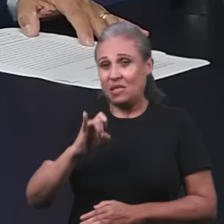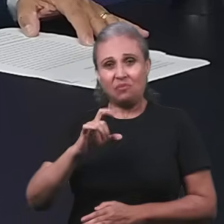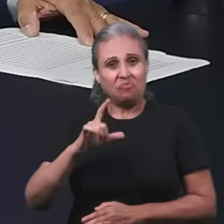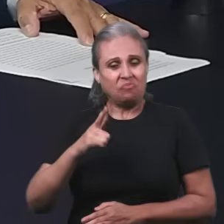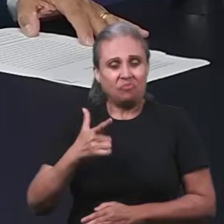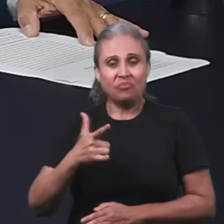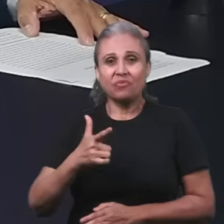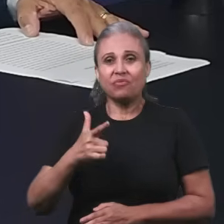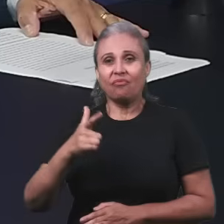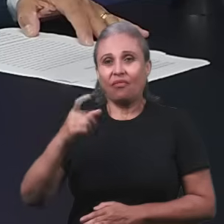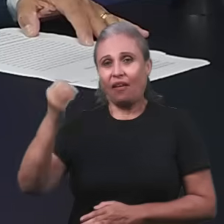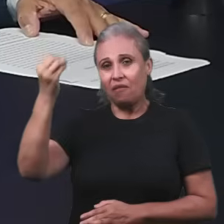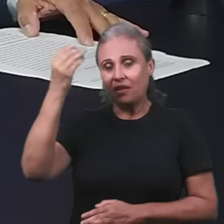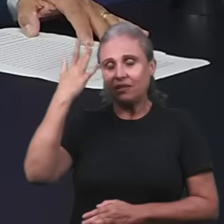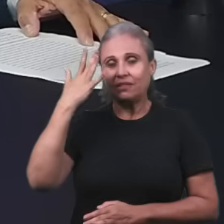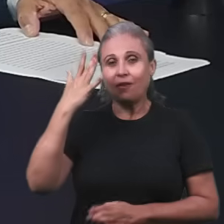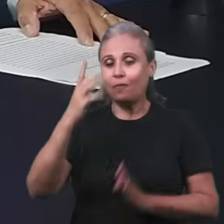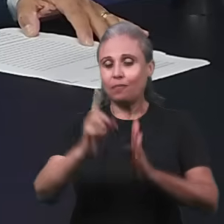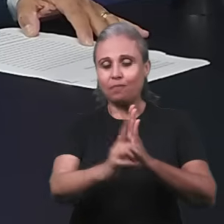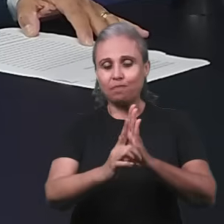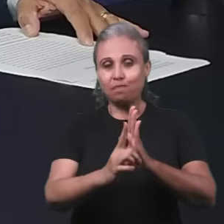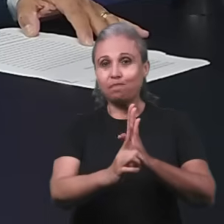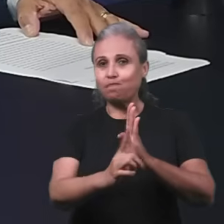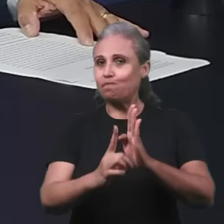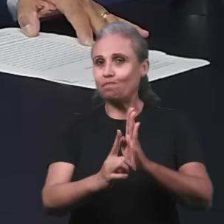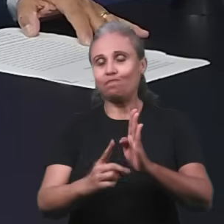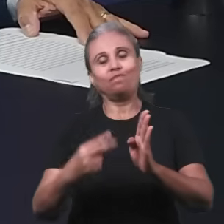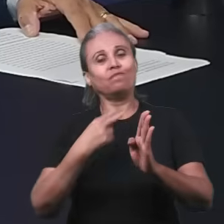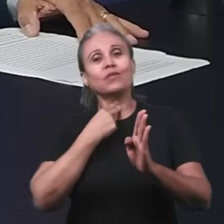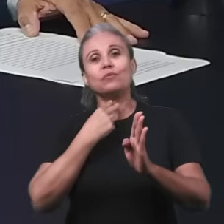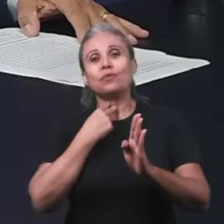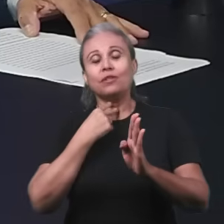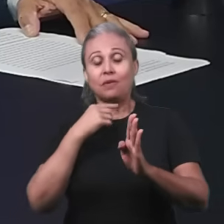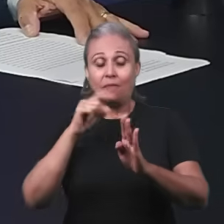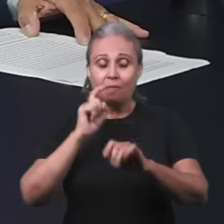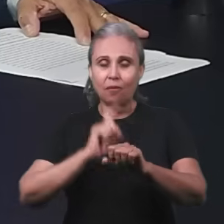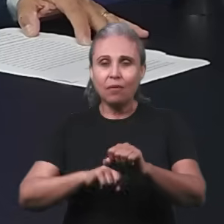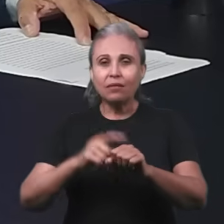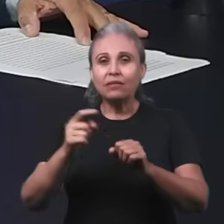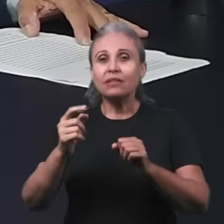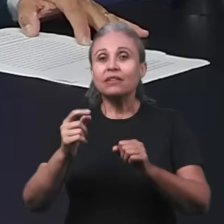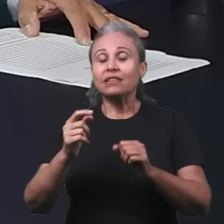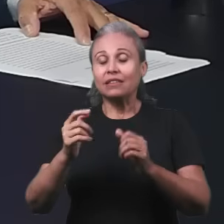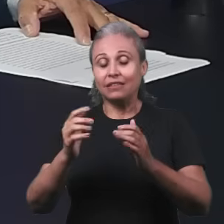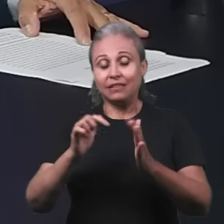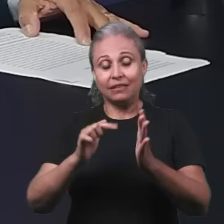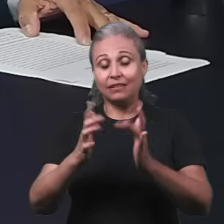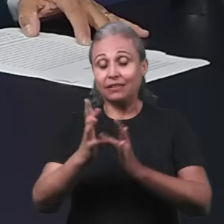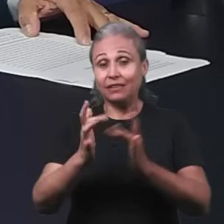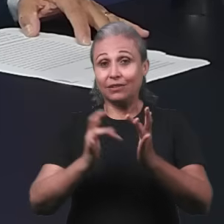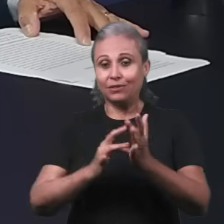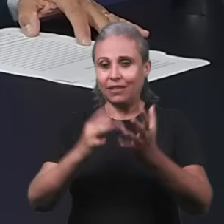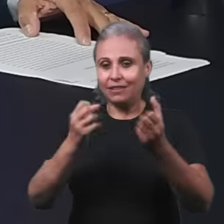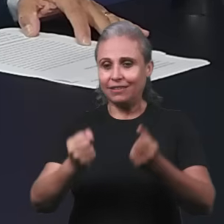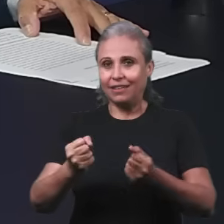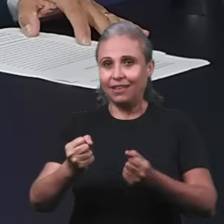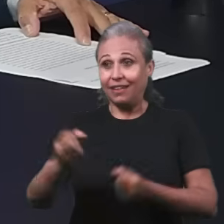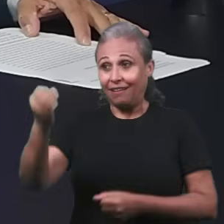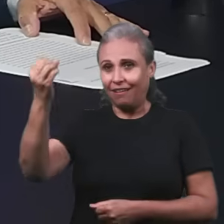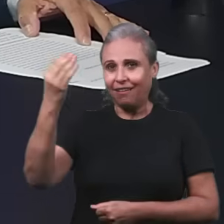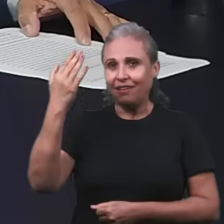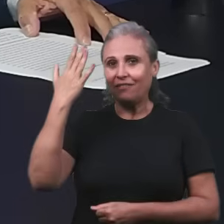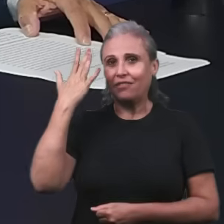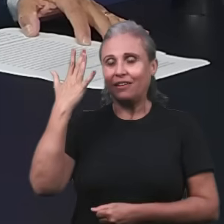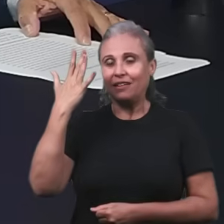salvação, né? Então, quando Jesus se revela a ele, ele entra pela porta, né? E isso não acontece por